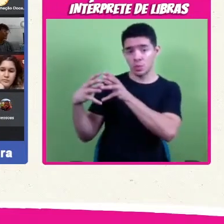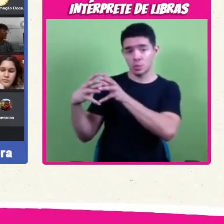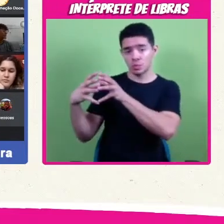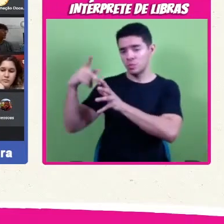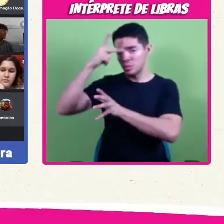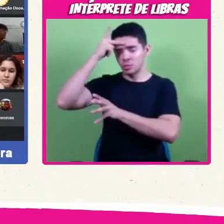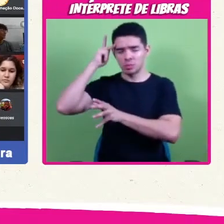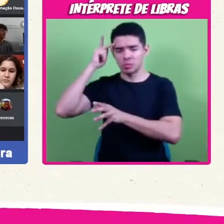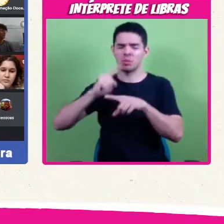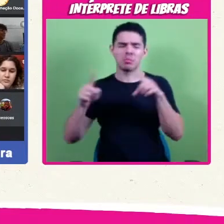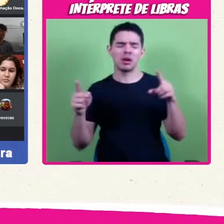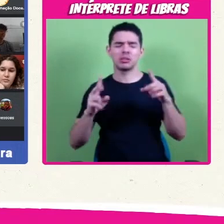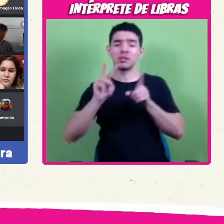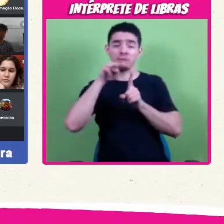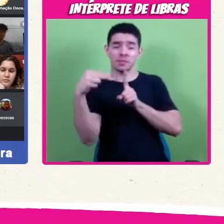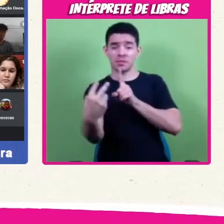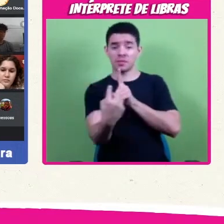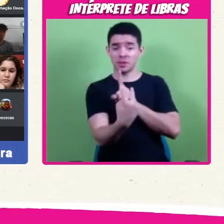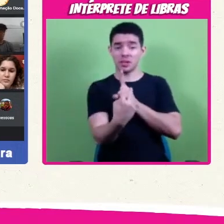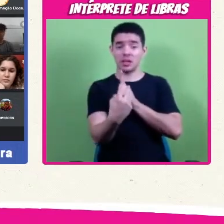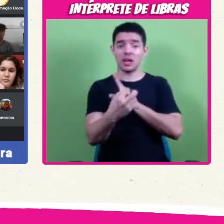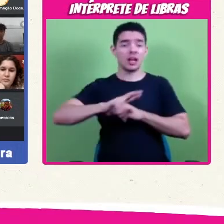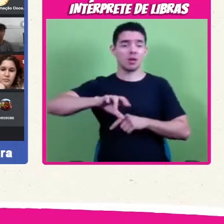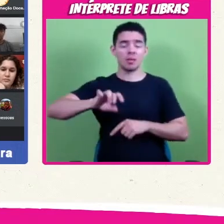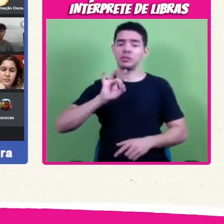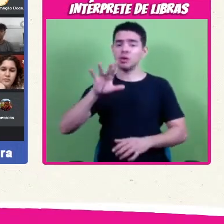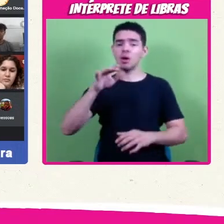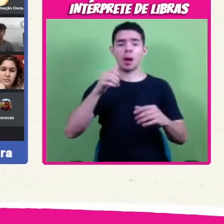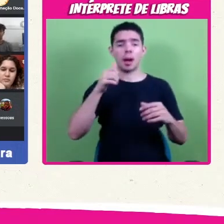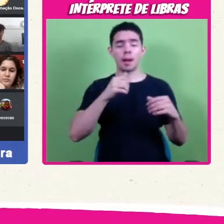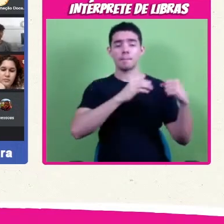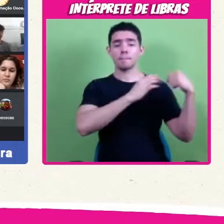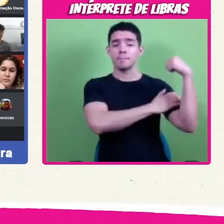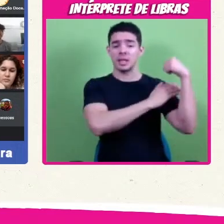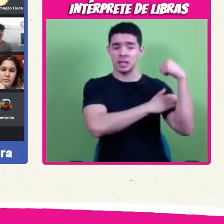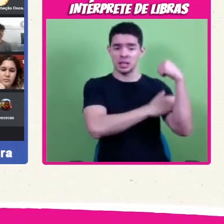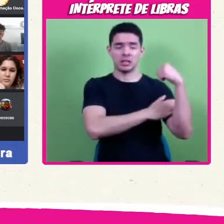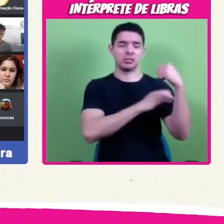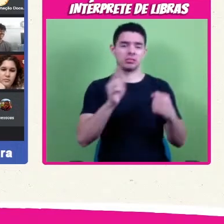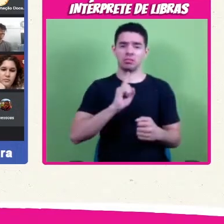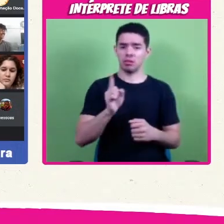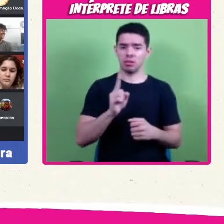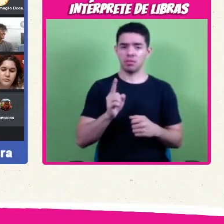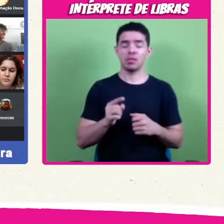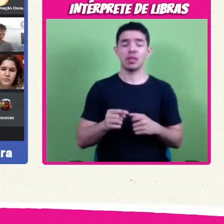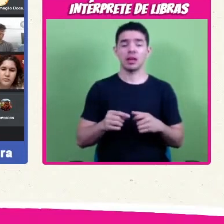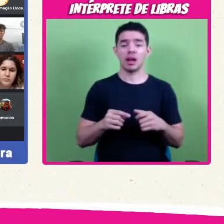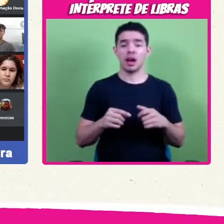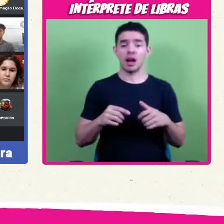pessoas, mas a visibilidade, pessoal, não é só militância, não. A visibilidade é,